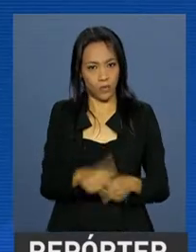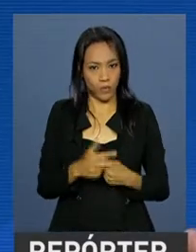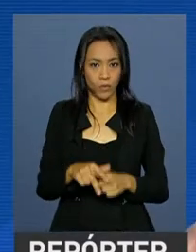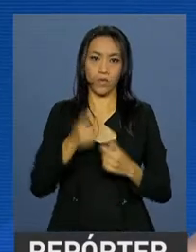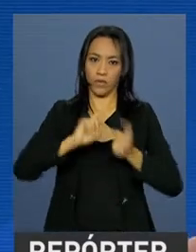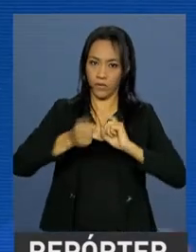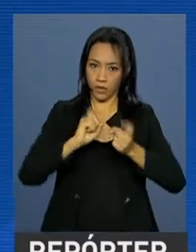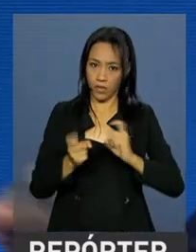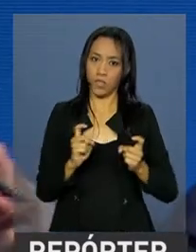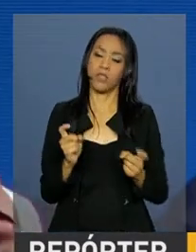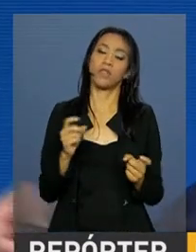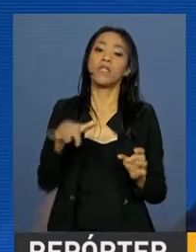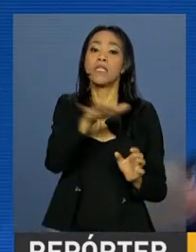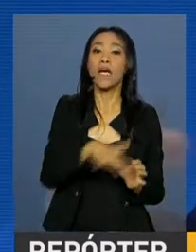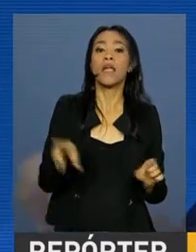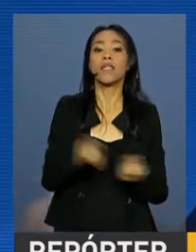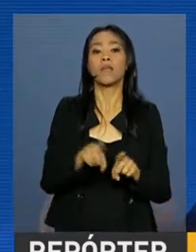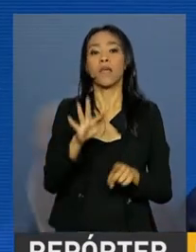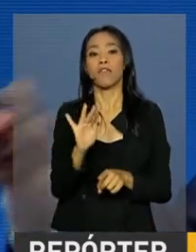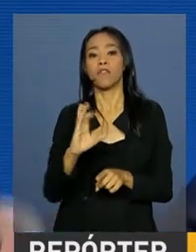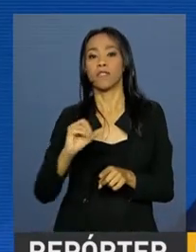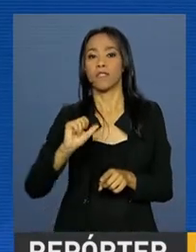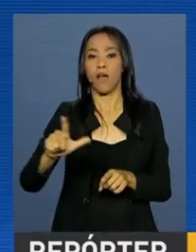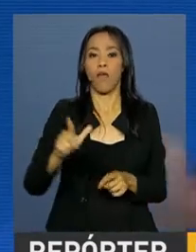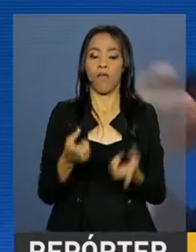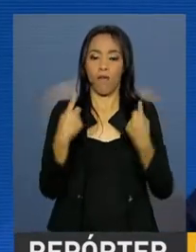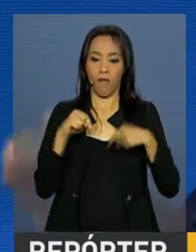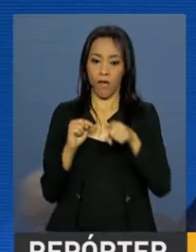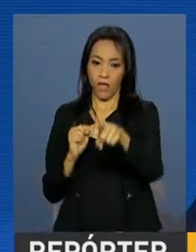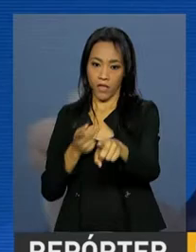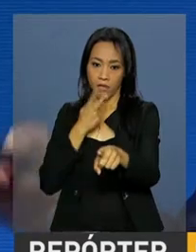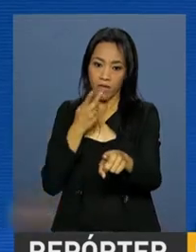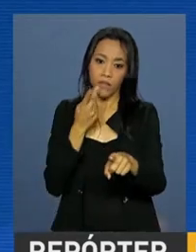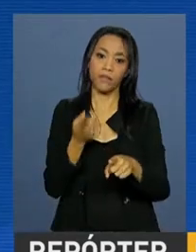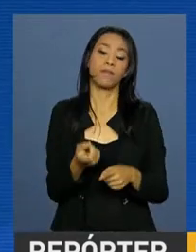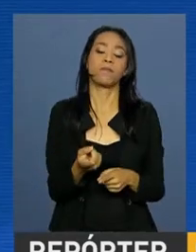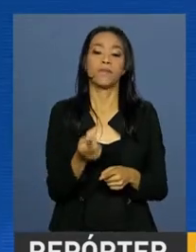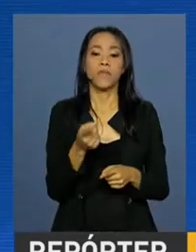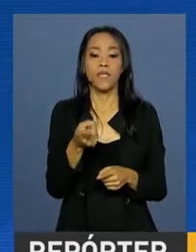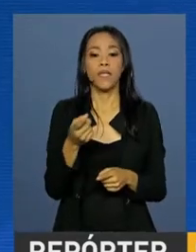a queda da inflação e a reação adequada